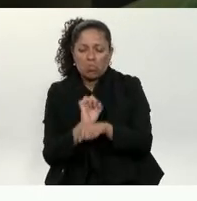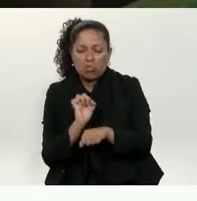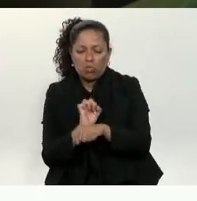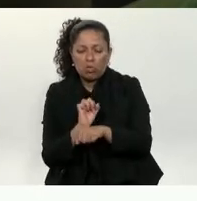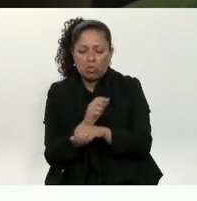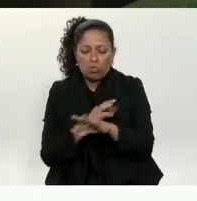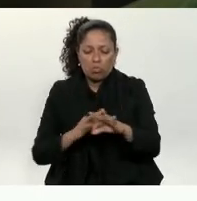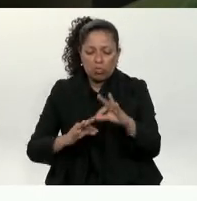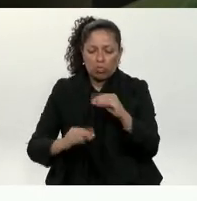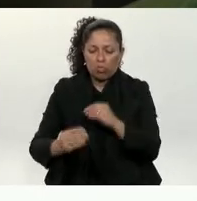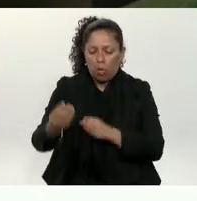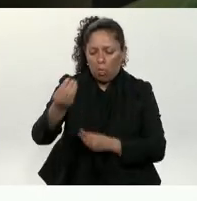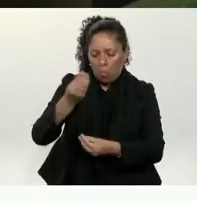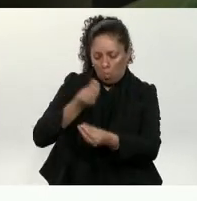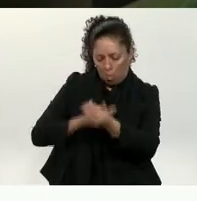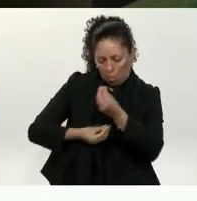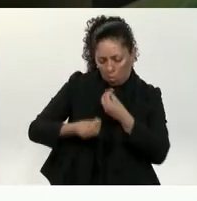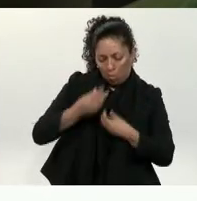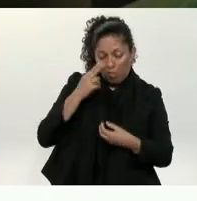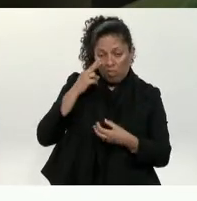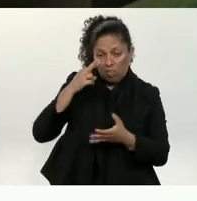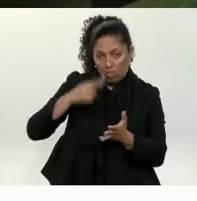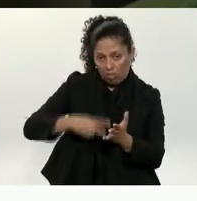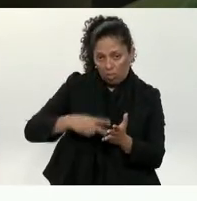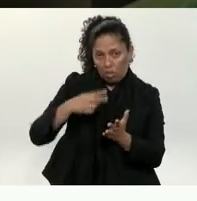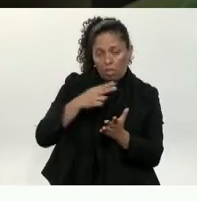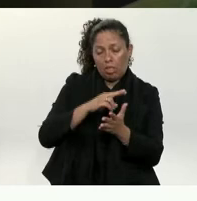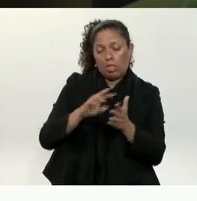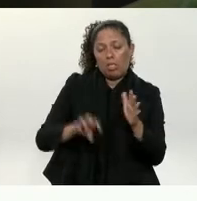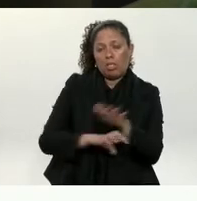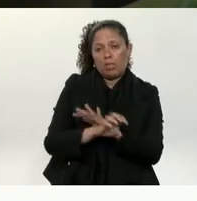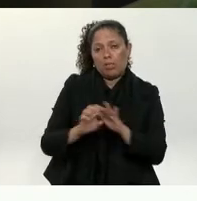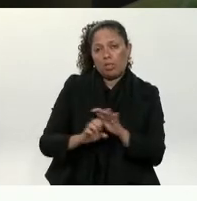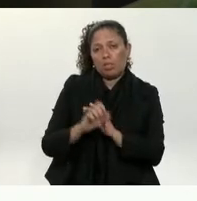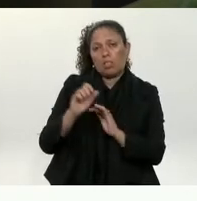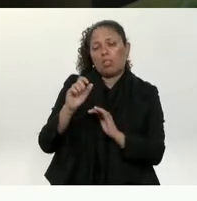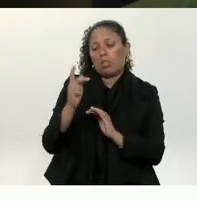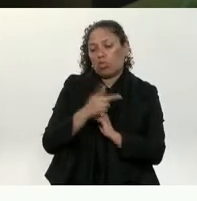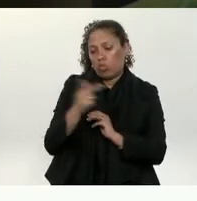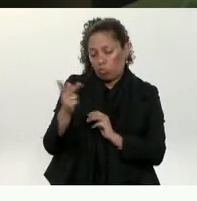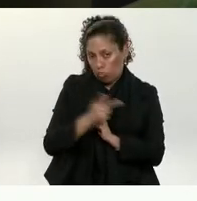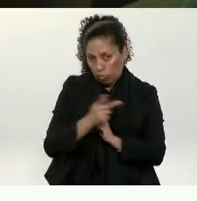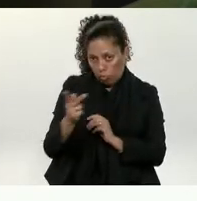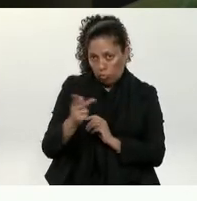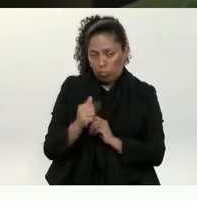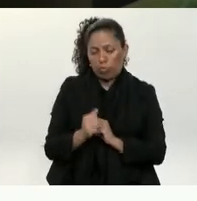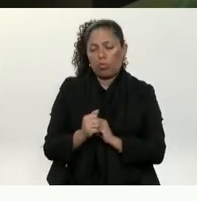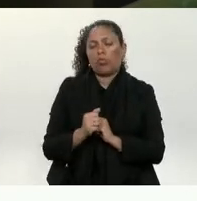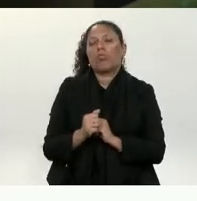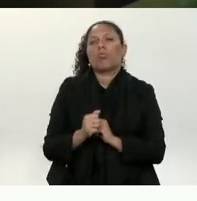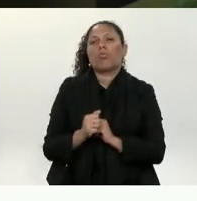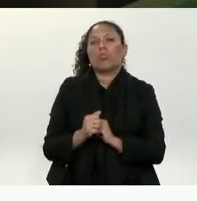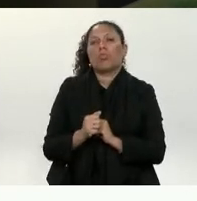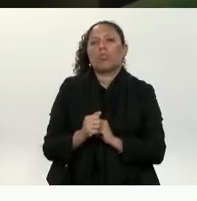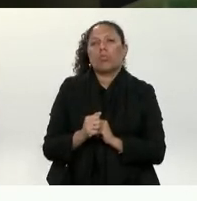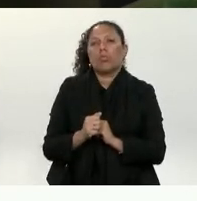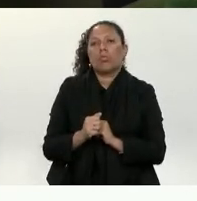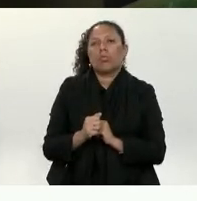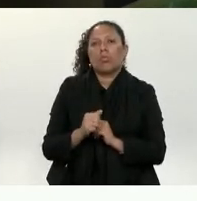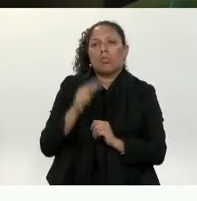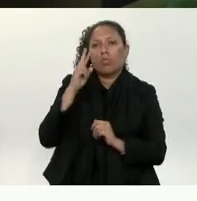serão enviadas para o senhor, tanto pela Natuj quanto pela Genessa, vai poder estar atuando aí com lupa,